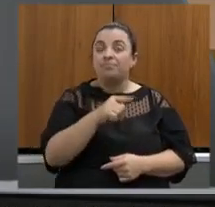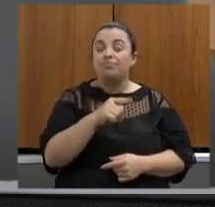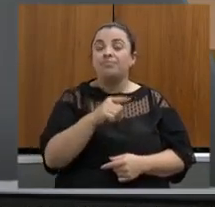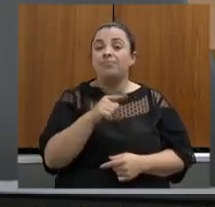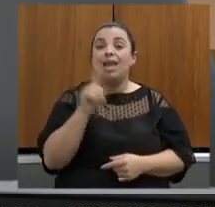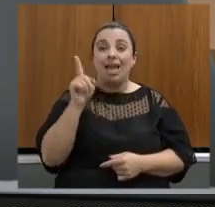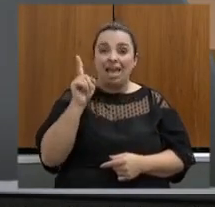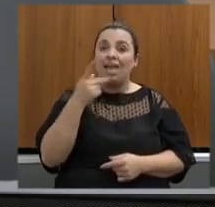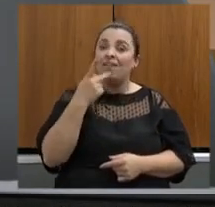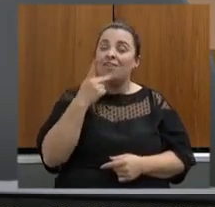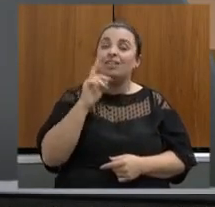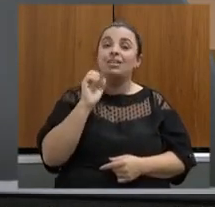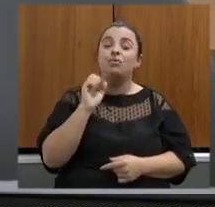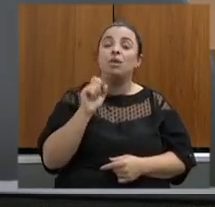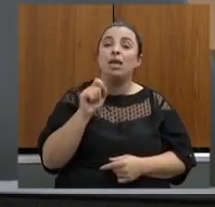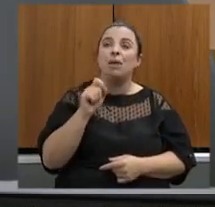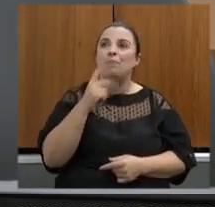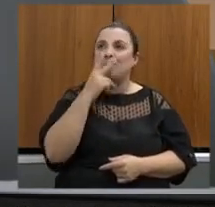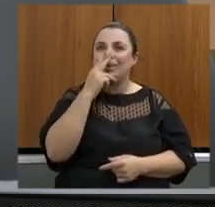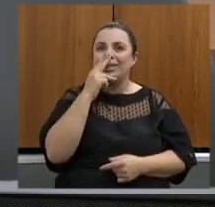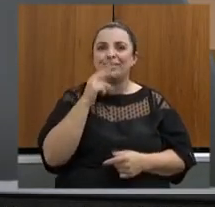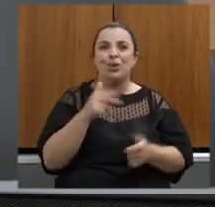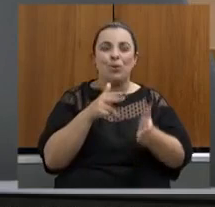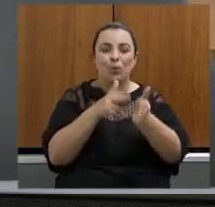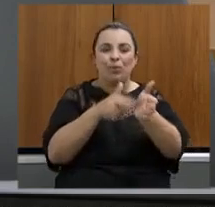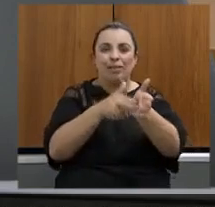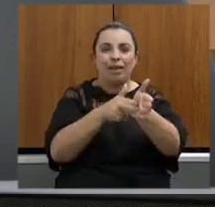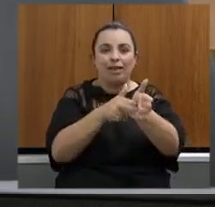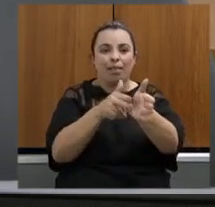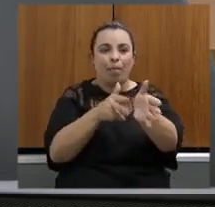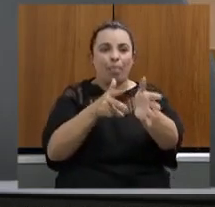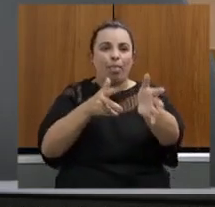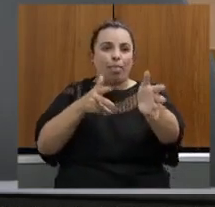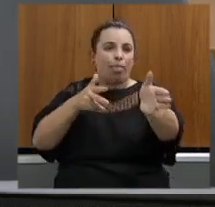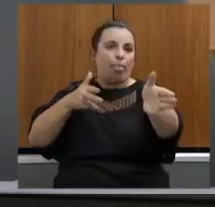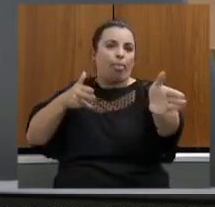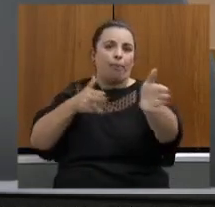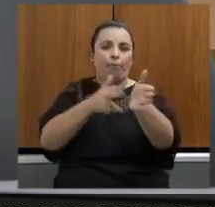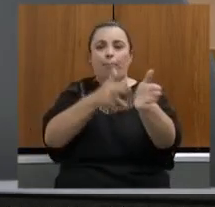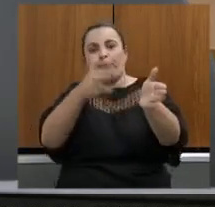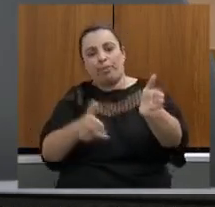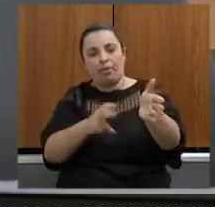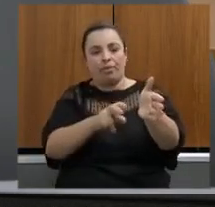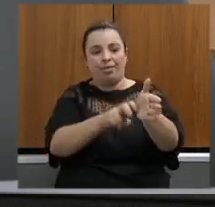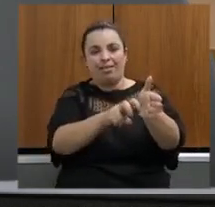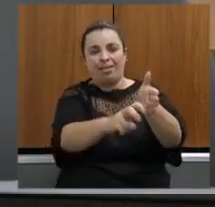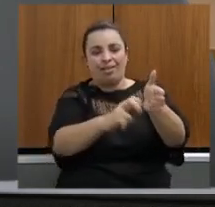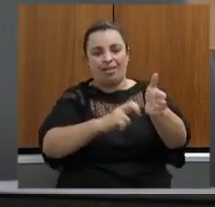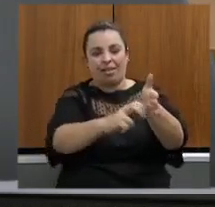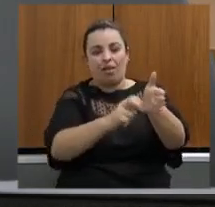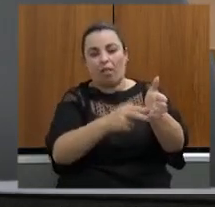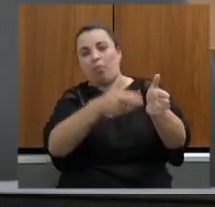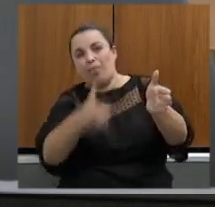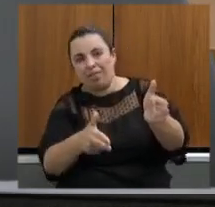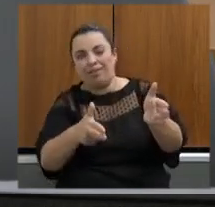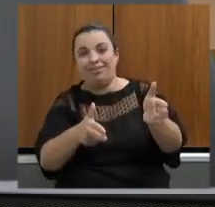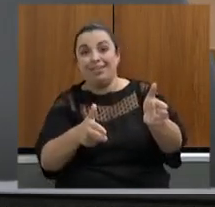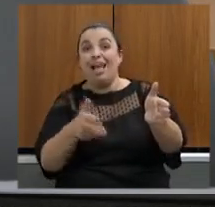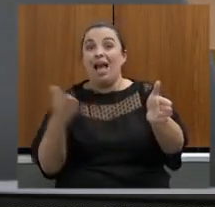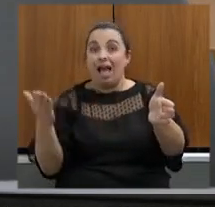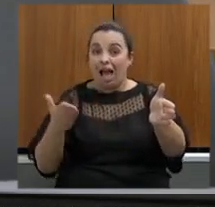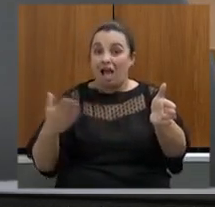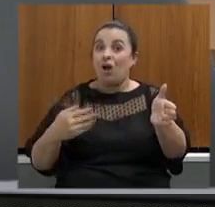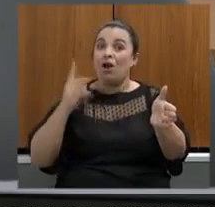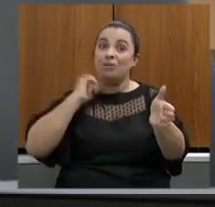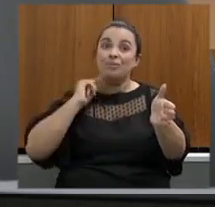Minas Gerais eram trem descarregado viu Deputado João Leite estava fora dos Trilhos em Minas Gerais voltou para os trilhos já